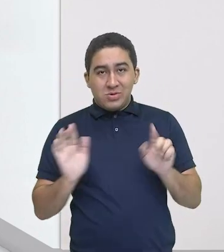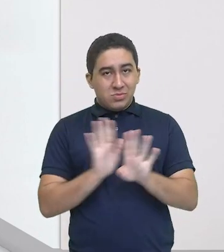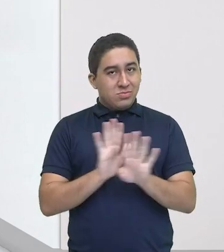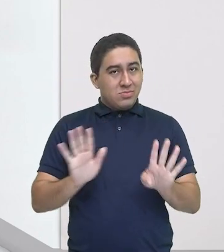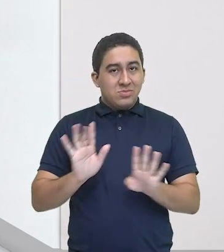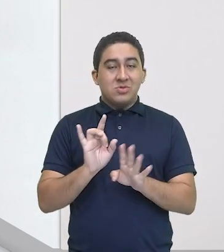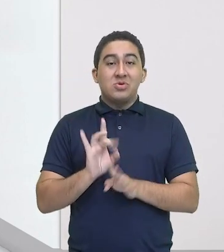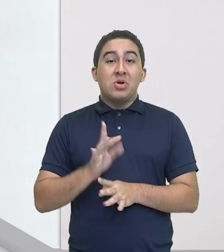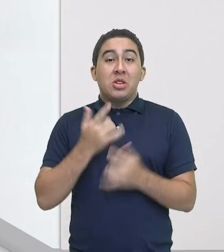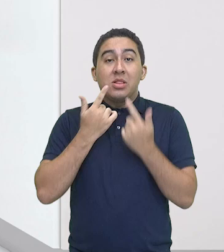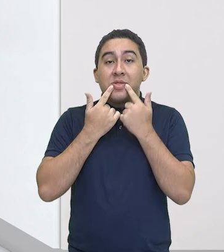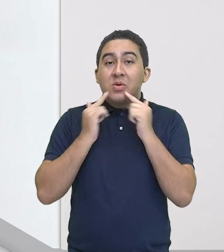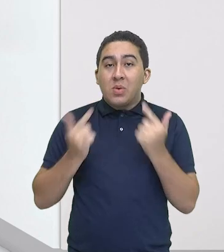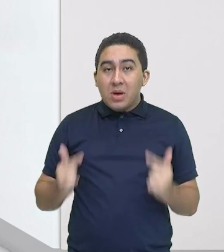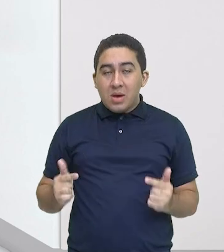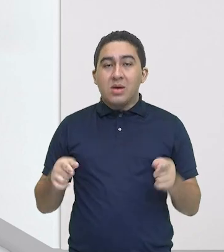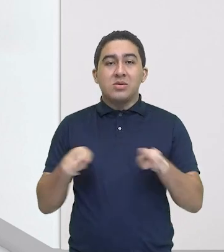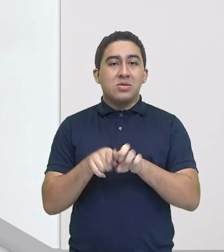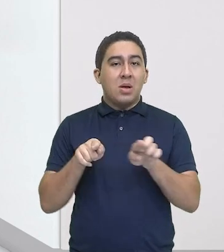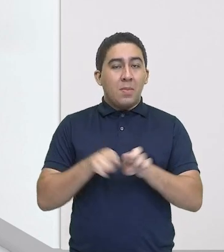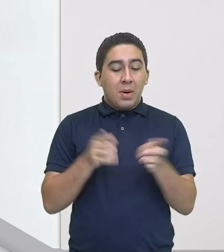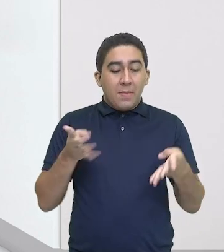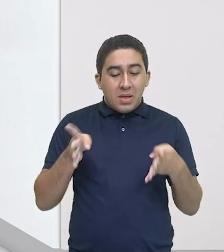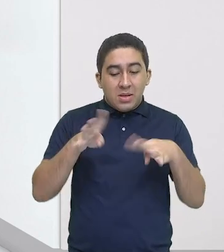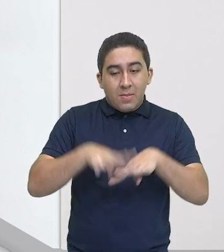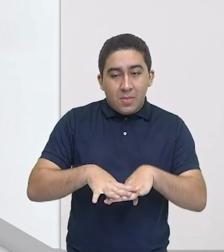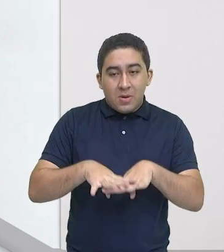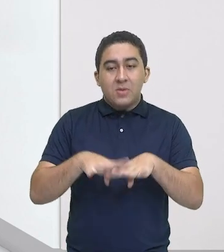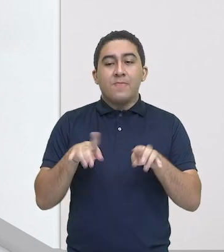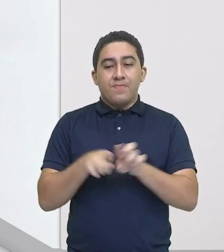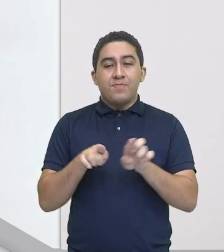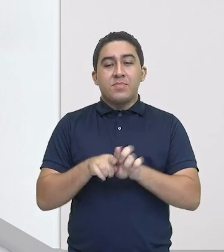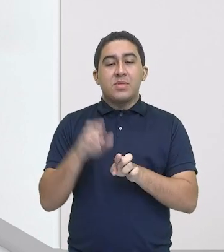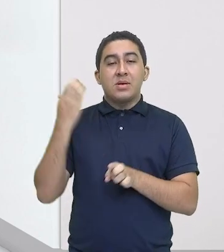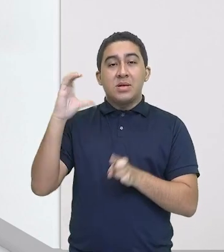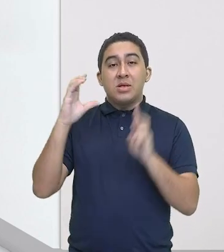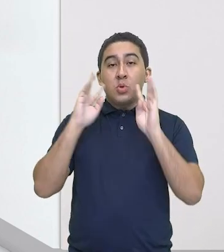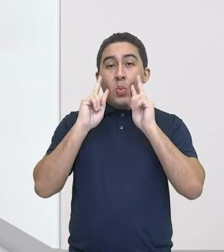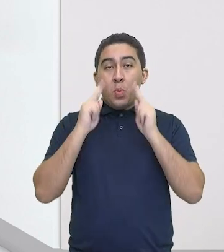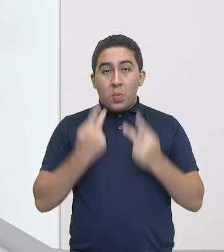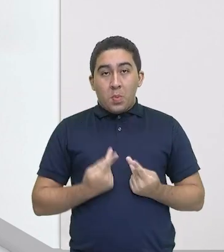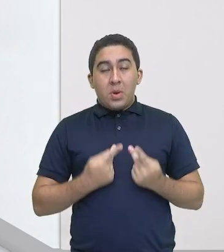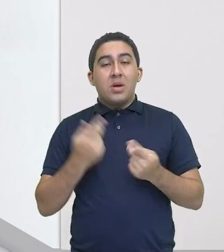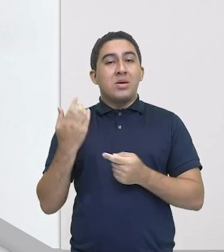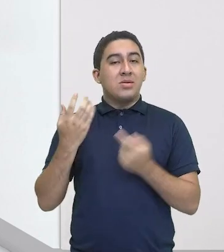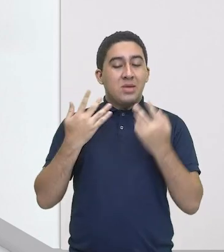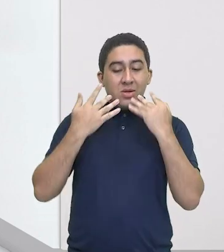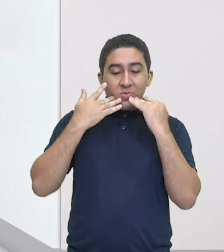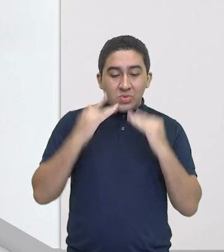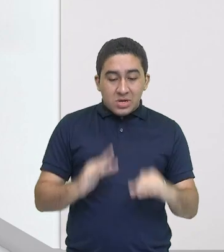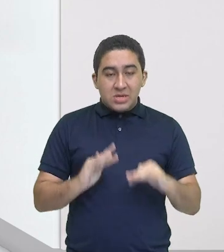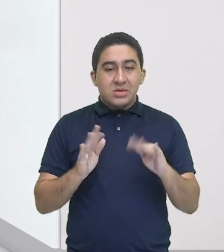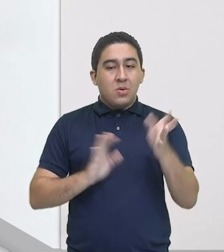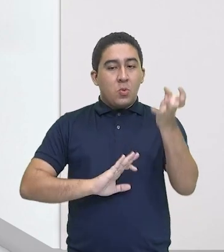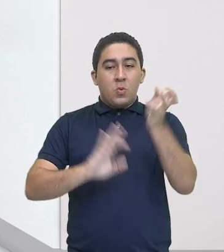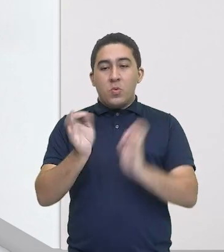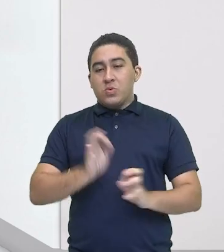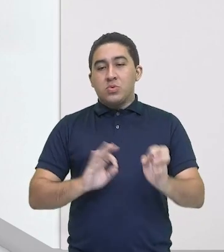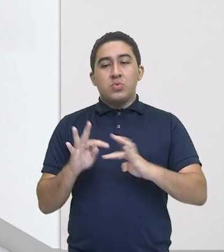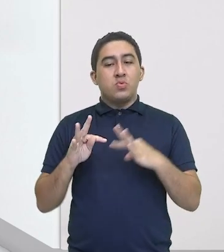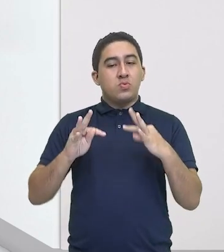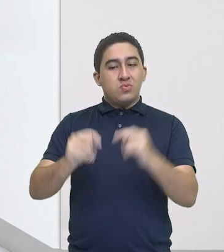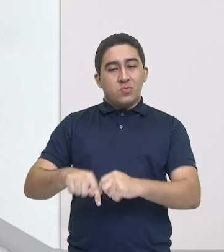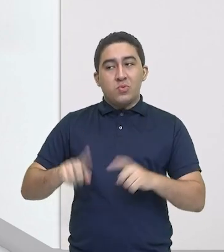das linguagens, da matemática, das ciências humanas e das ciências da natureza, organizando